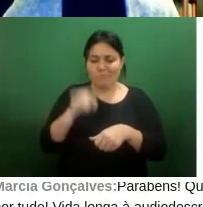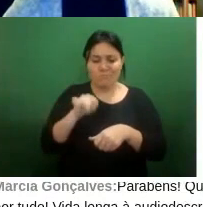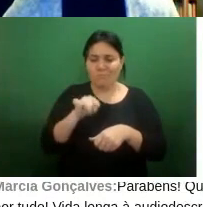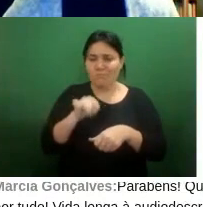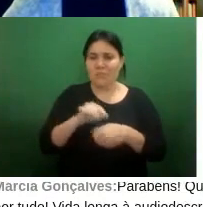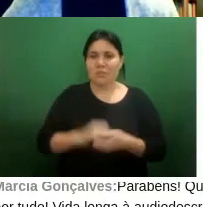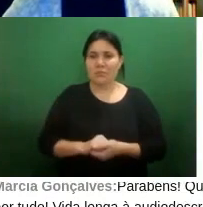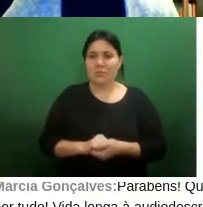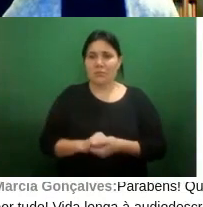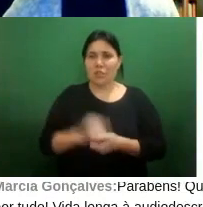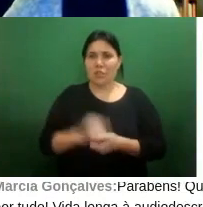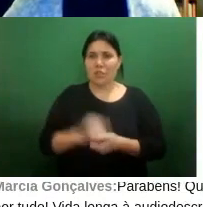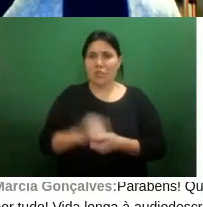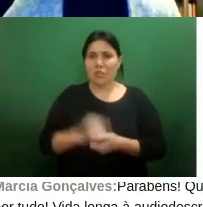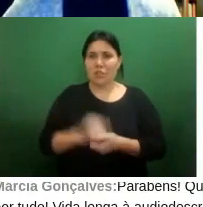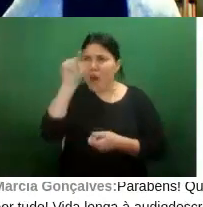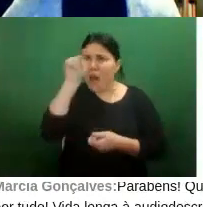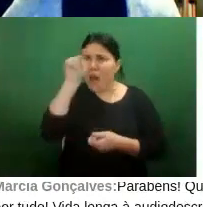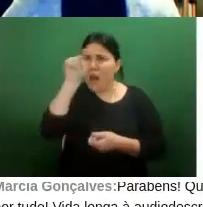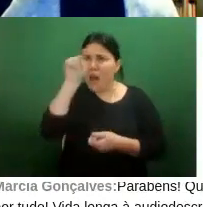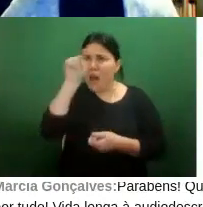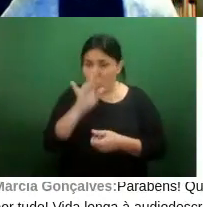Já carregou o arquivo? Já.